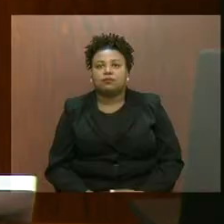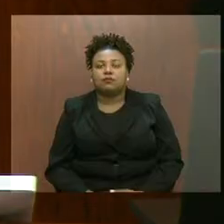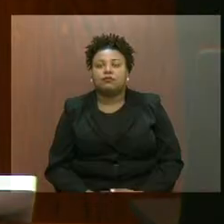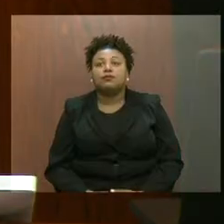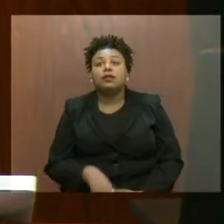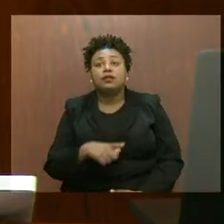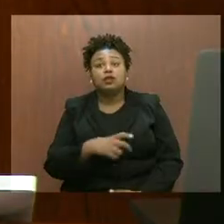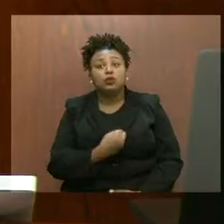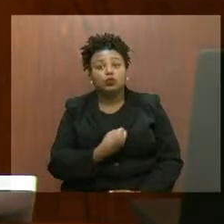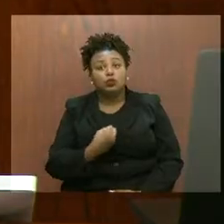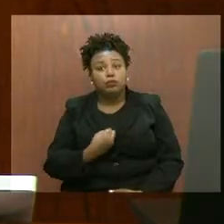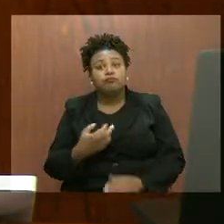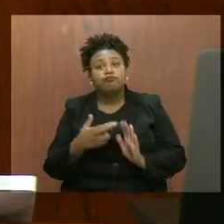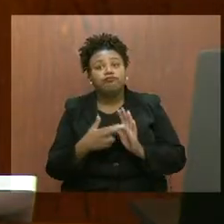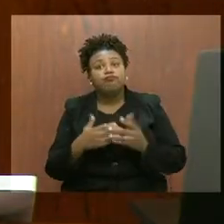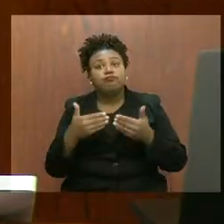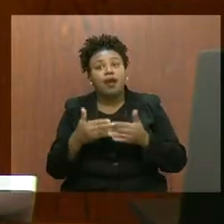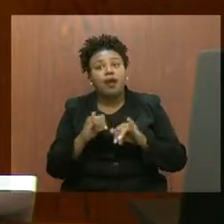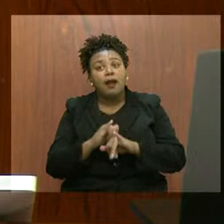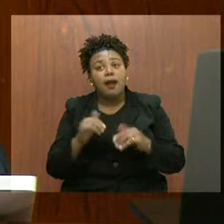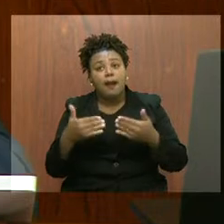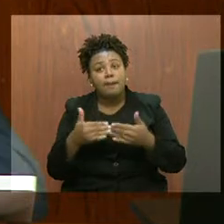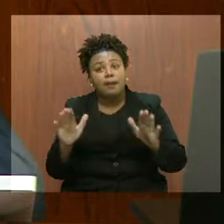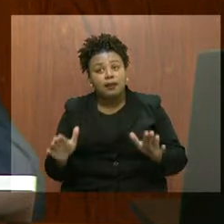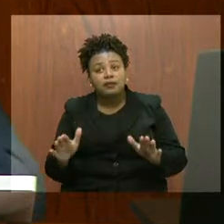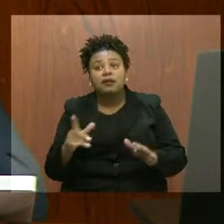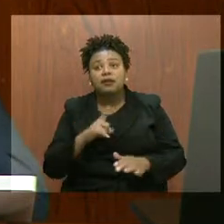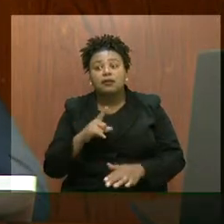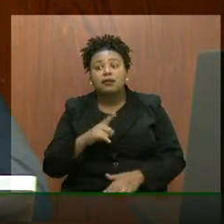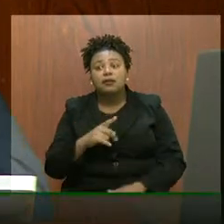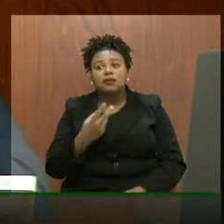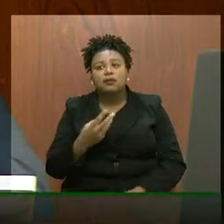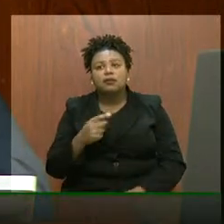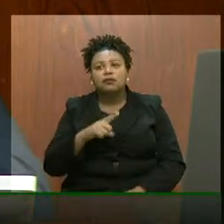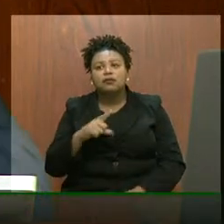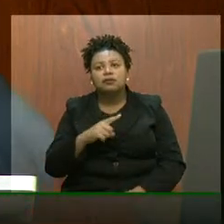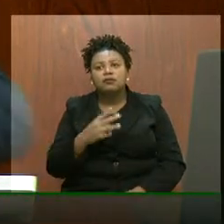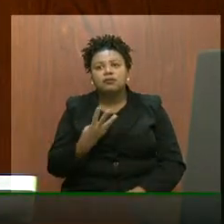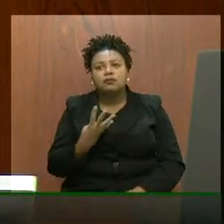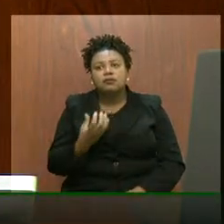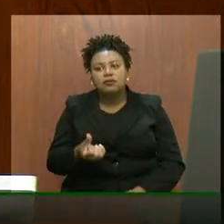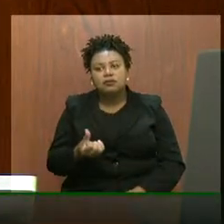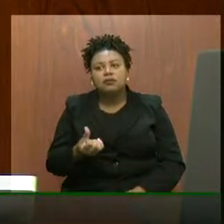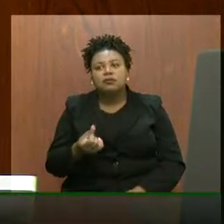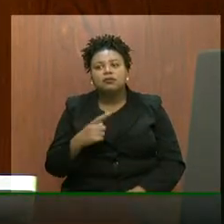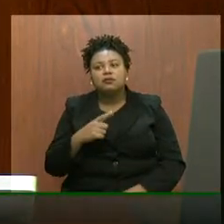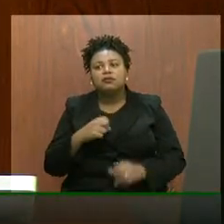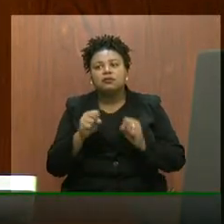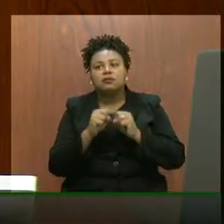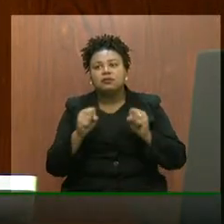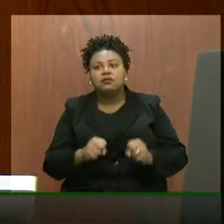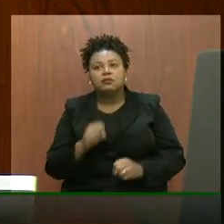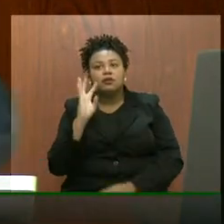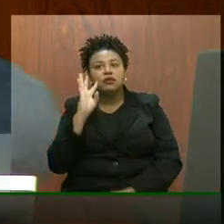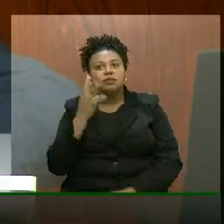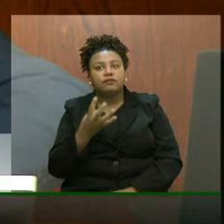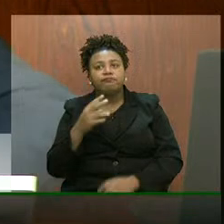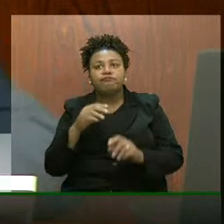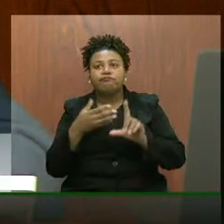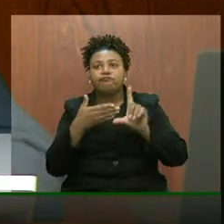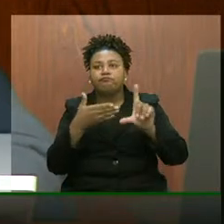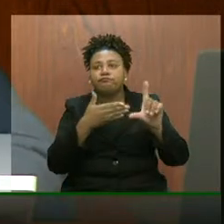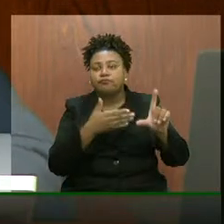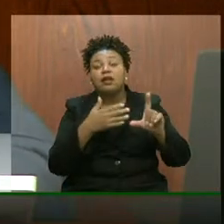Havendo o número regimental, declaro aberta a presente sessão extraordinária, 46ª, realizada por esse Parlamento por meio do sistema de deliberação